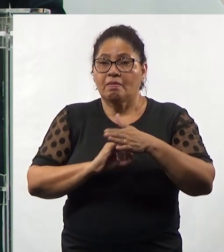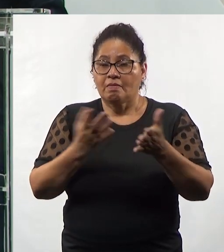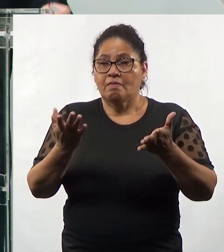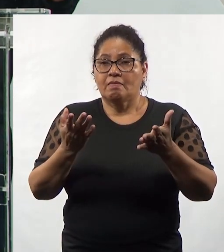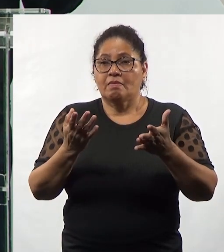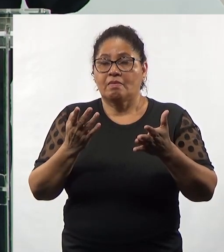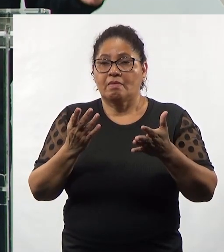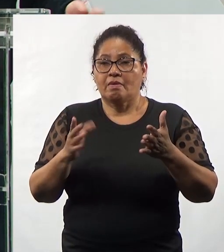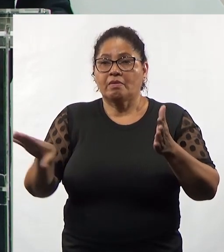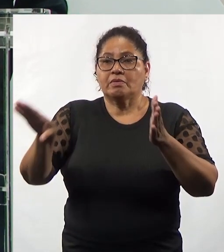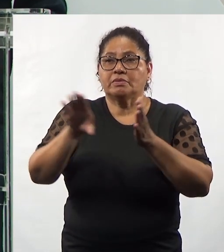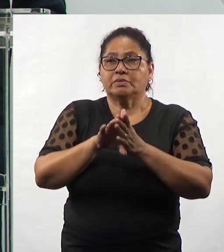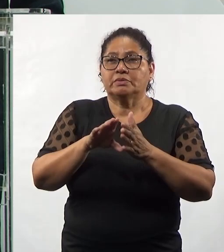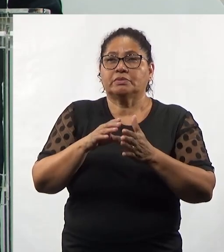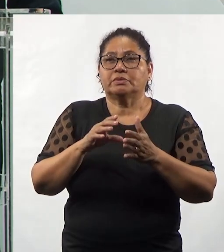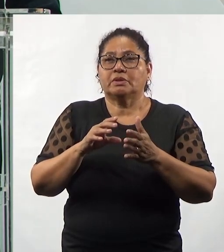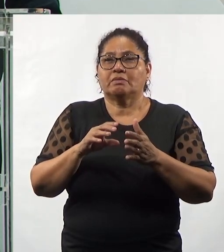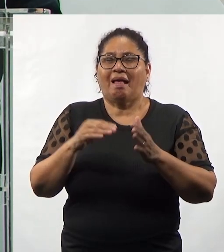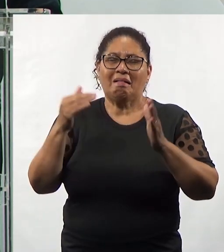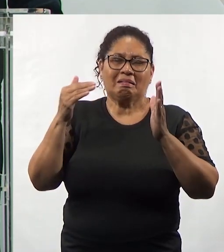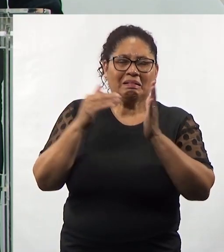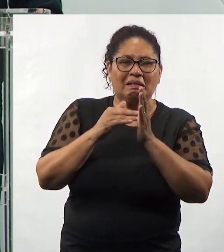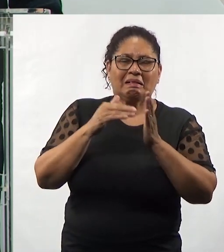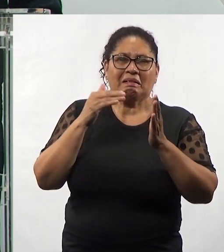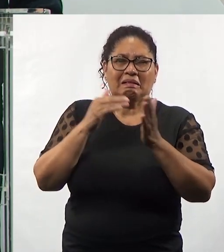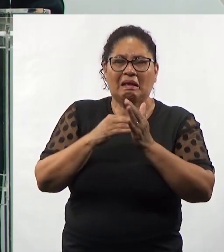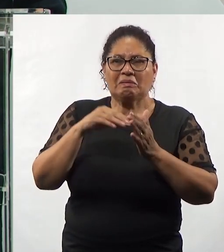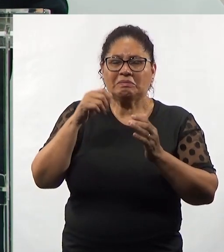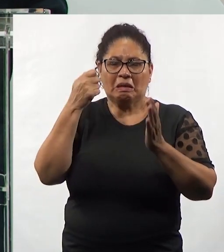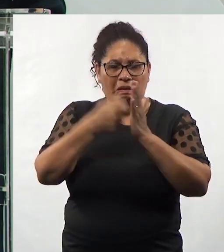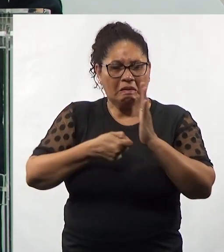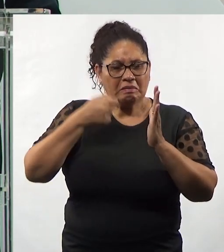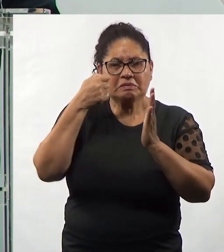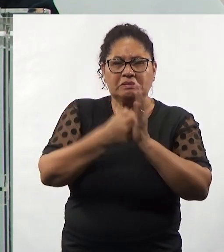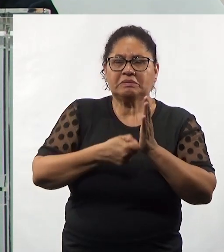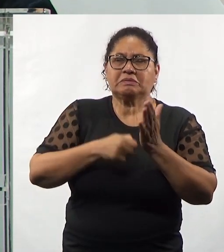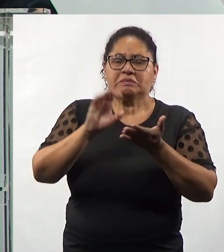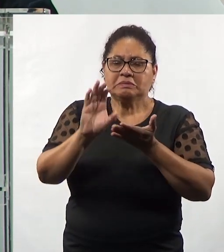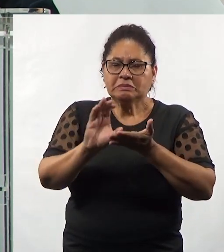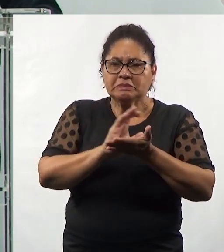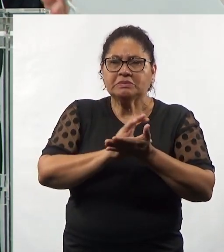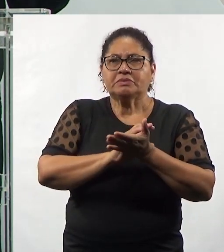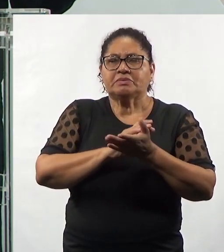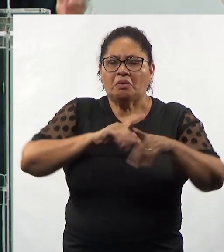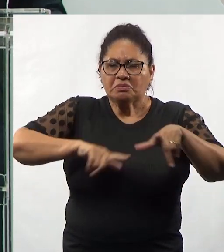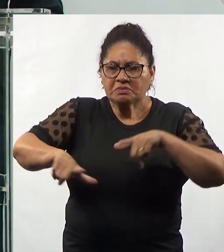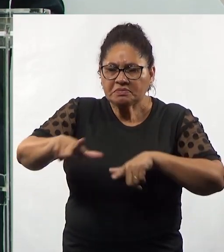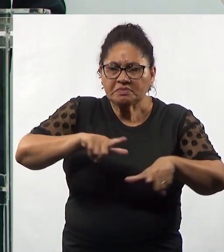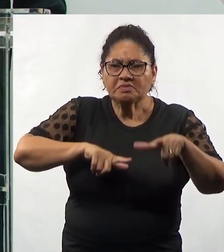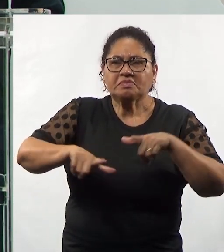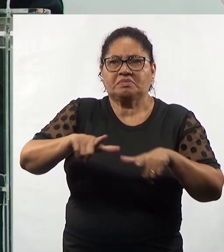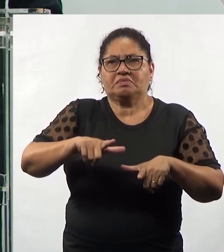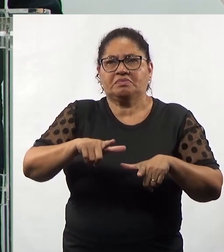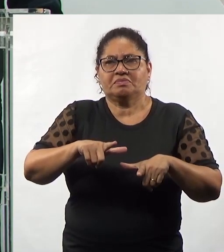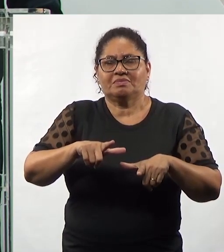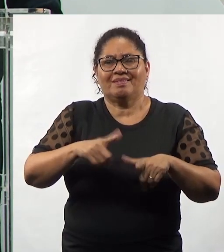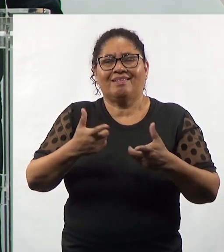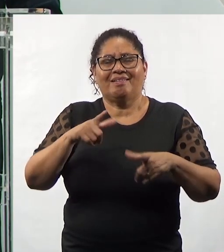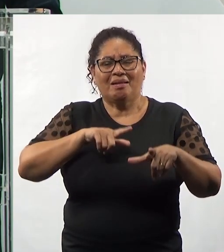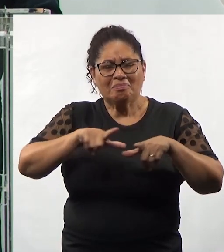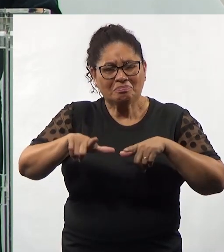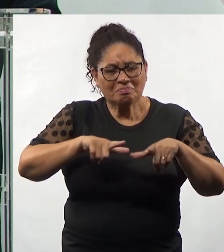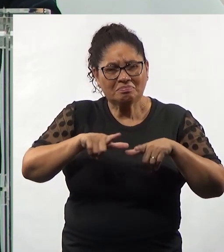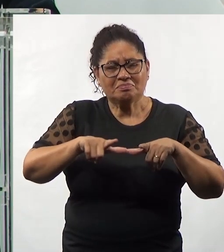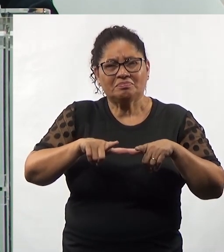a gente chega lá, depois de gastar muito tempo, variados recursos, uma mão de obra muito grande, a